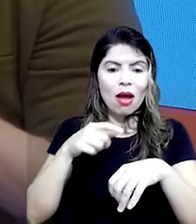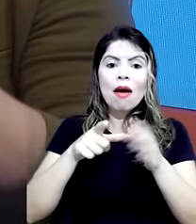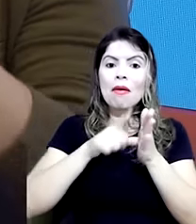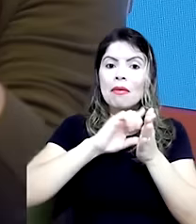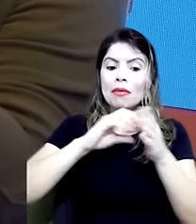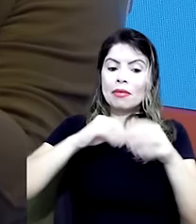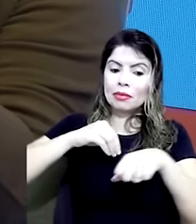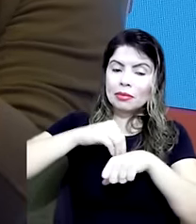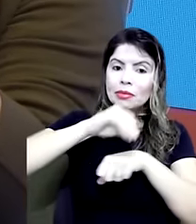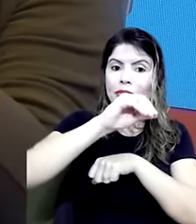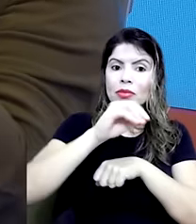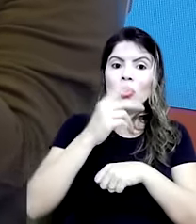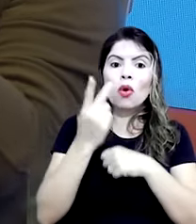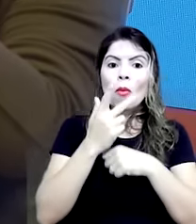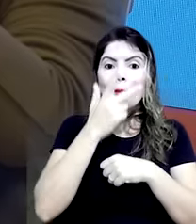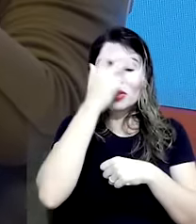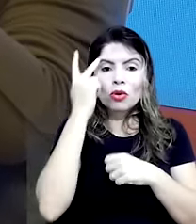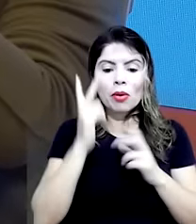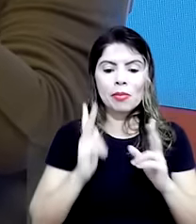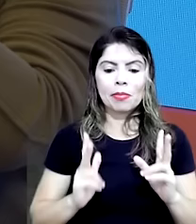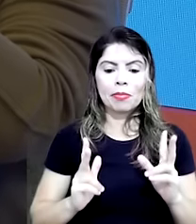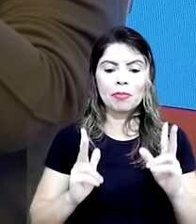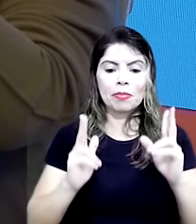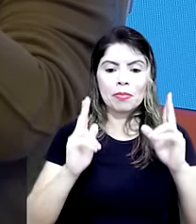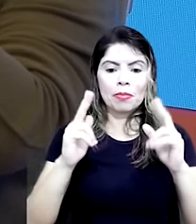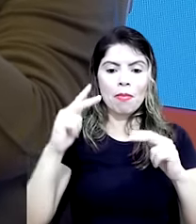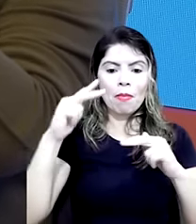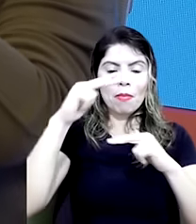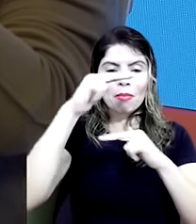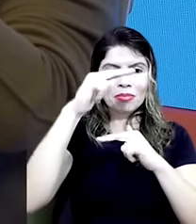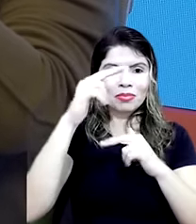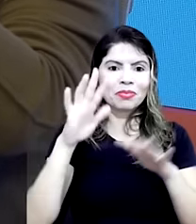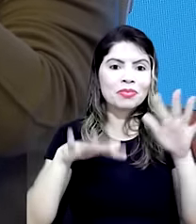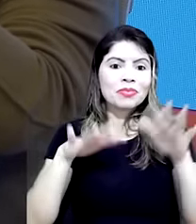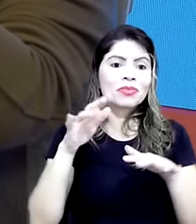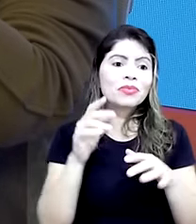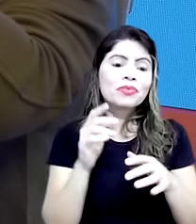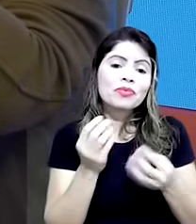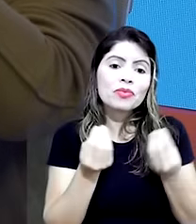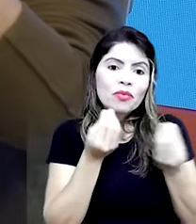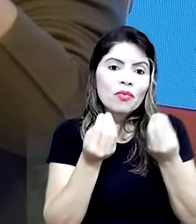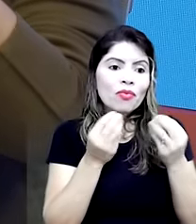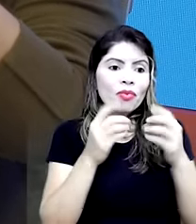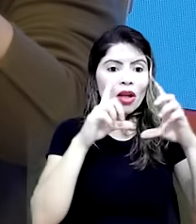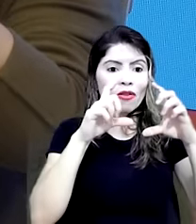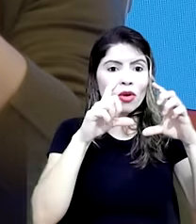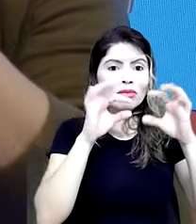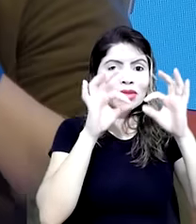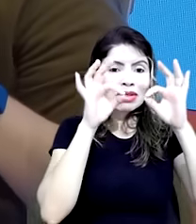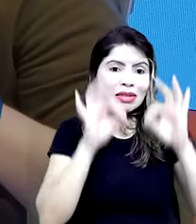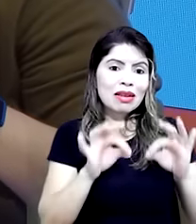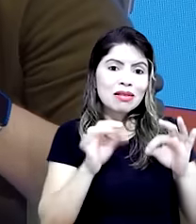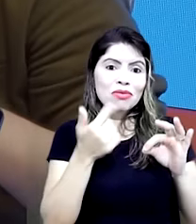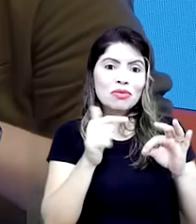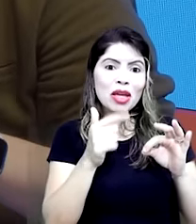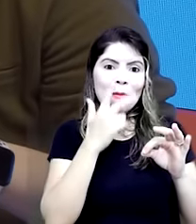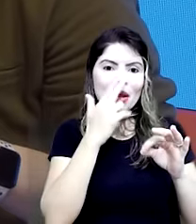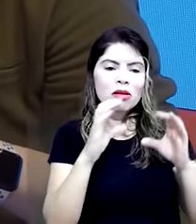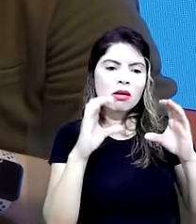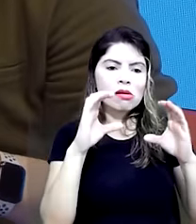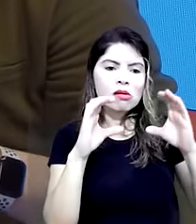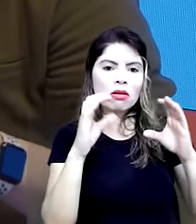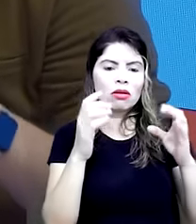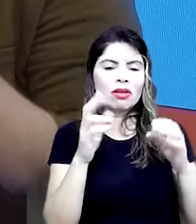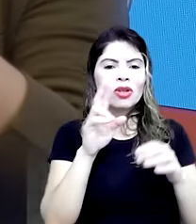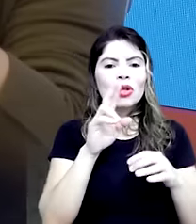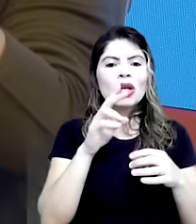falo faz um recorte Zinho porque às vezes a gente tira e a foto não ficou totalmente né retinha não tá com alinhamento não tá usando a grade que a